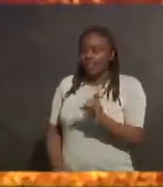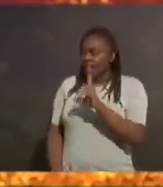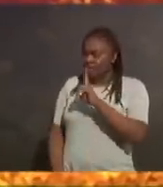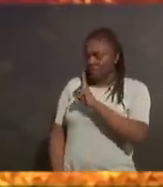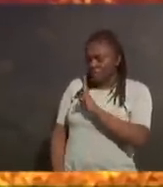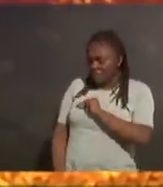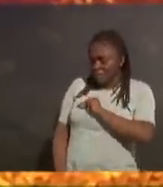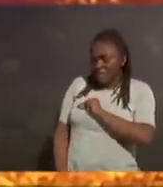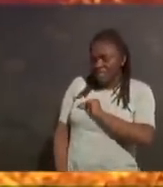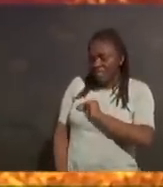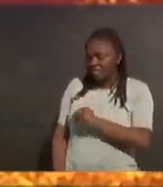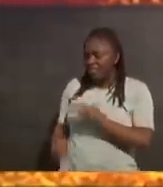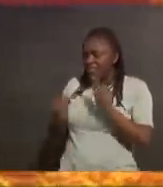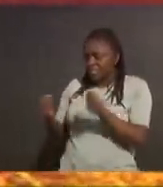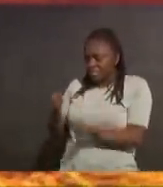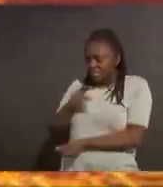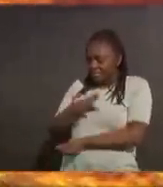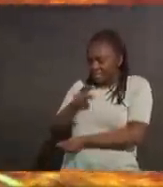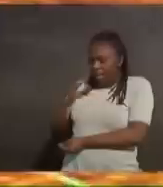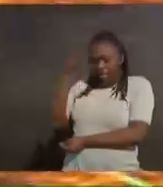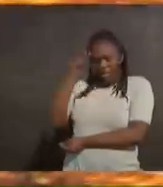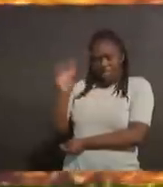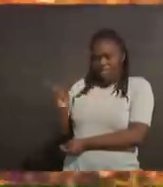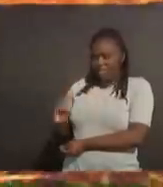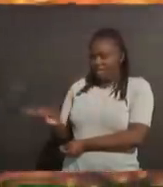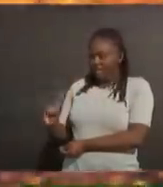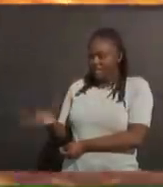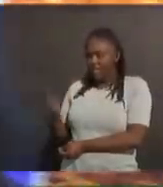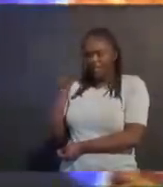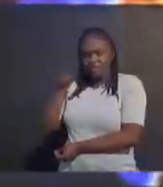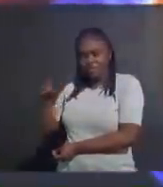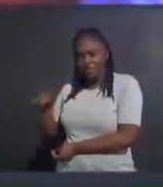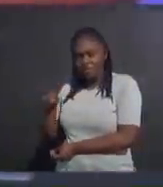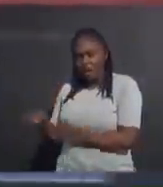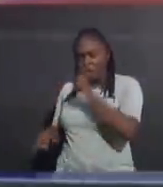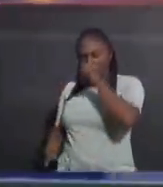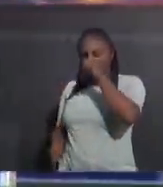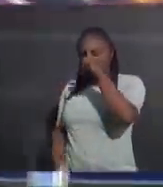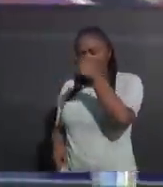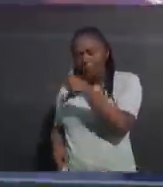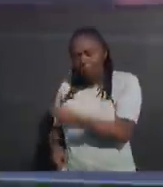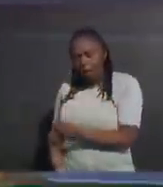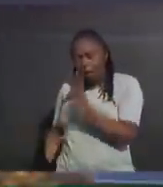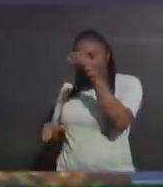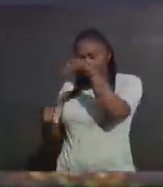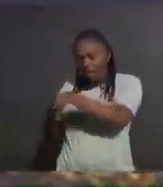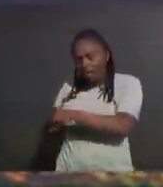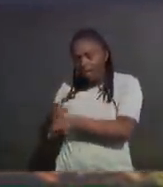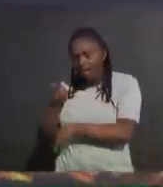nossa, que medo, eu não sabia que você tinha uma bruxa aí dentro.